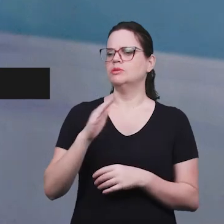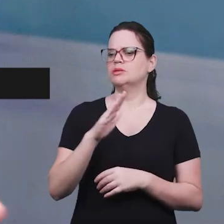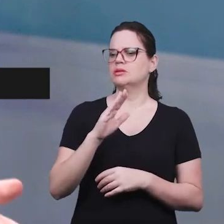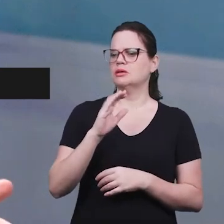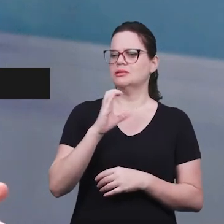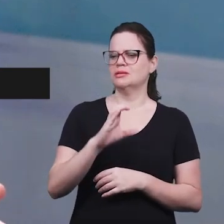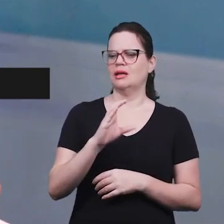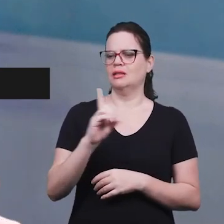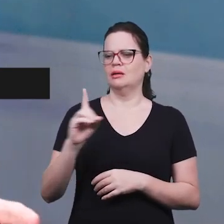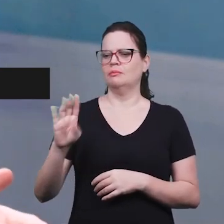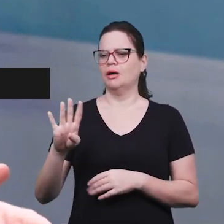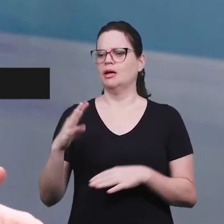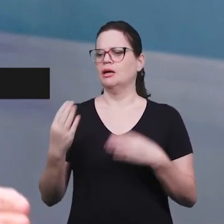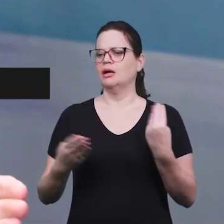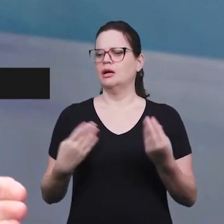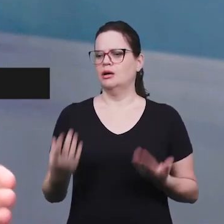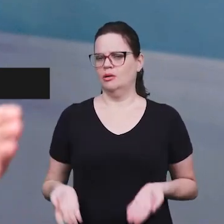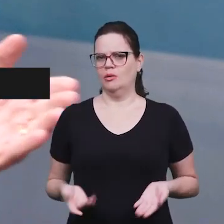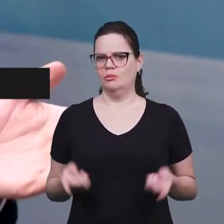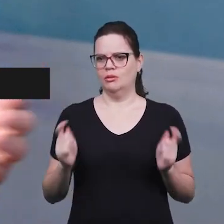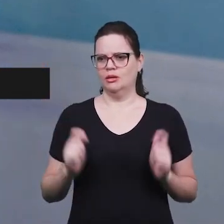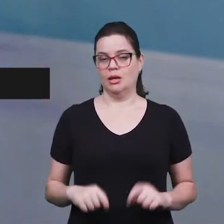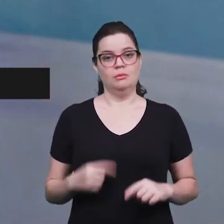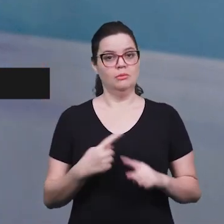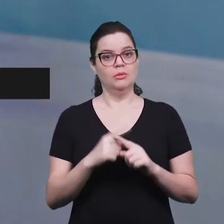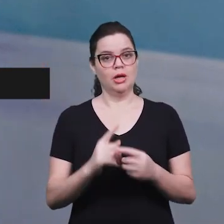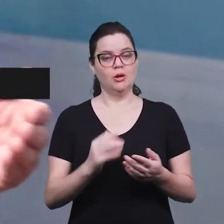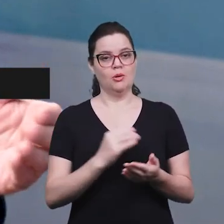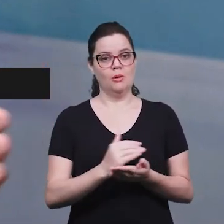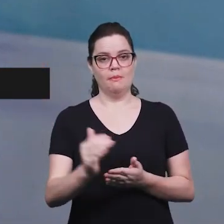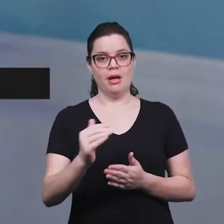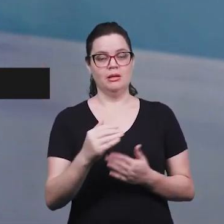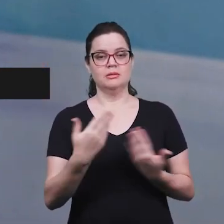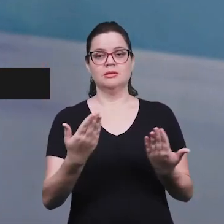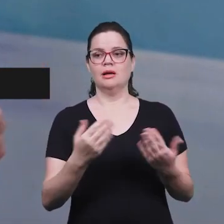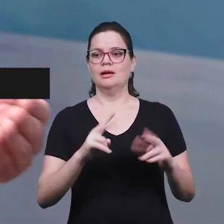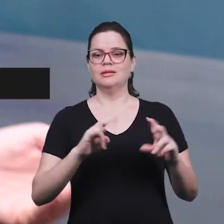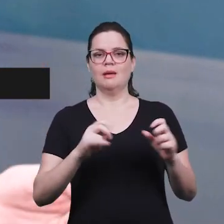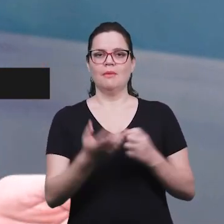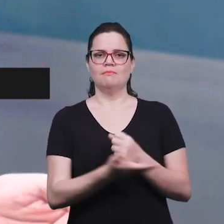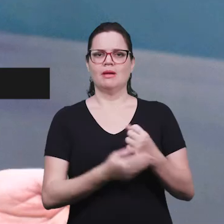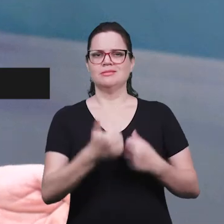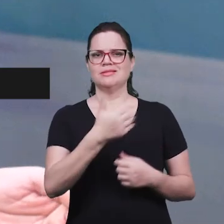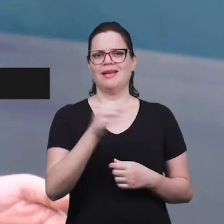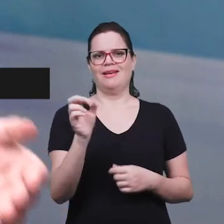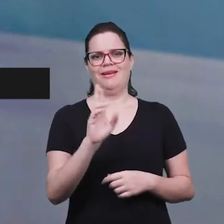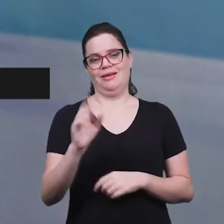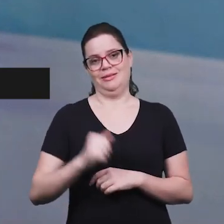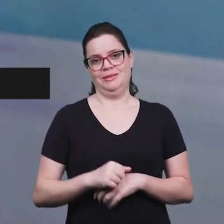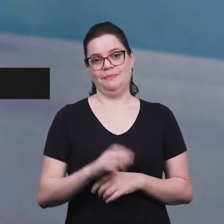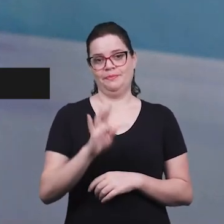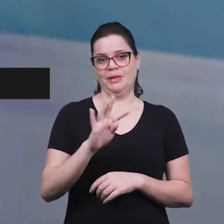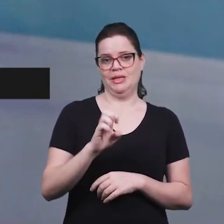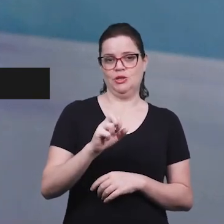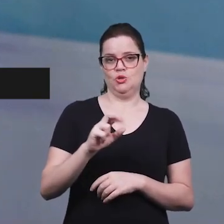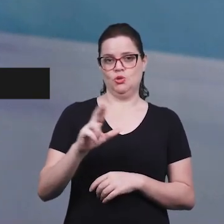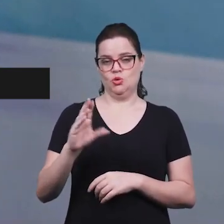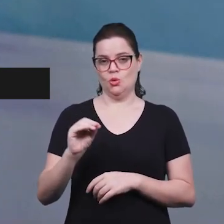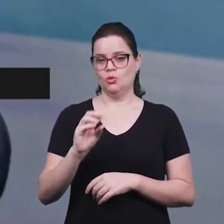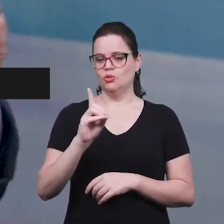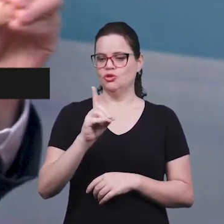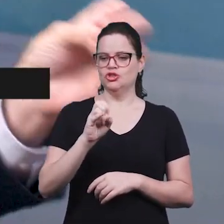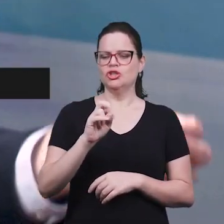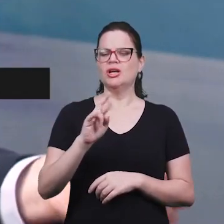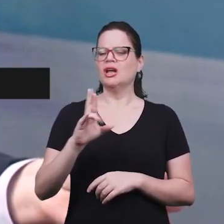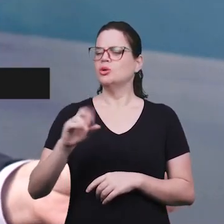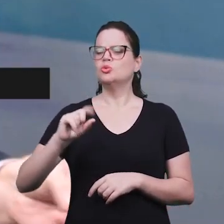iniciar? Os bancos oferecem CDBs a partir de R$100. Tesouro Direto, como eu faço para iniciar? E aí o gerente ou o assessor